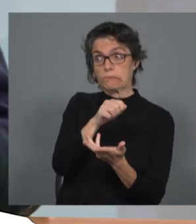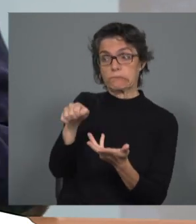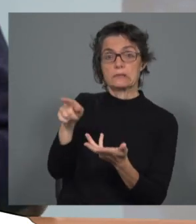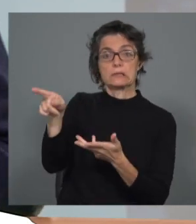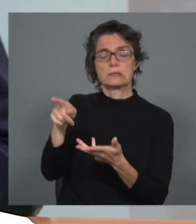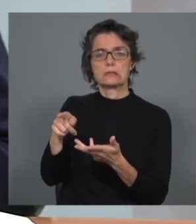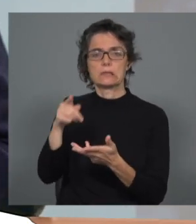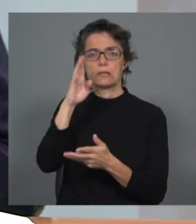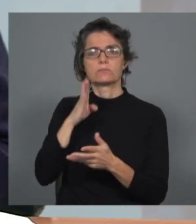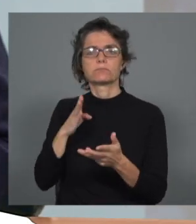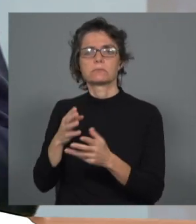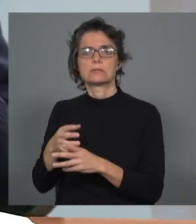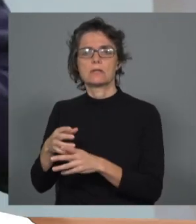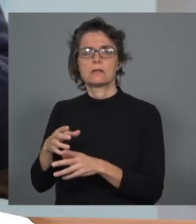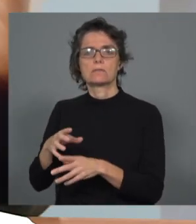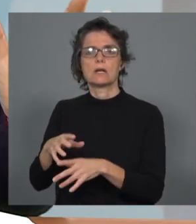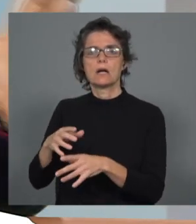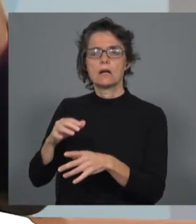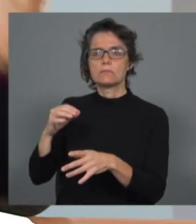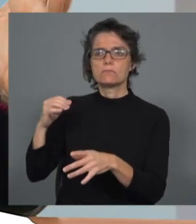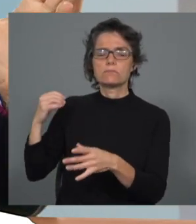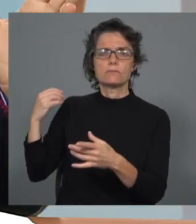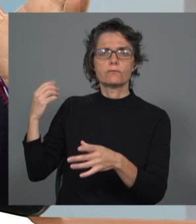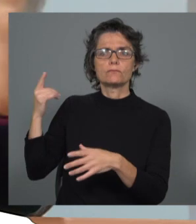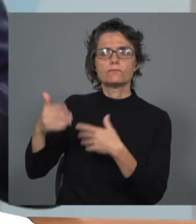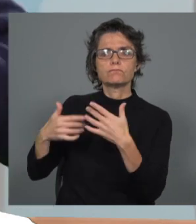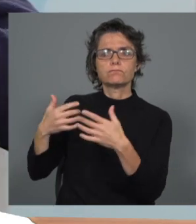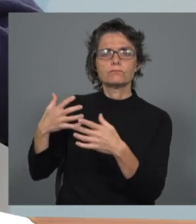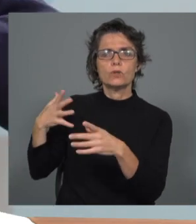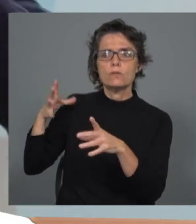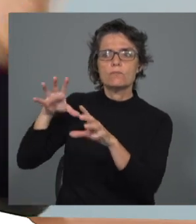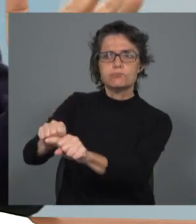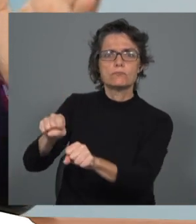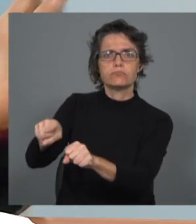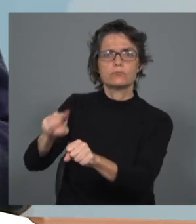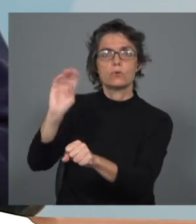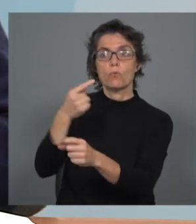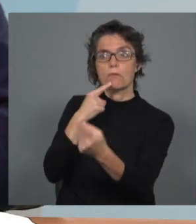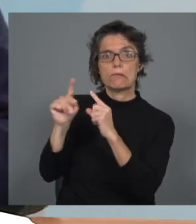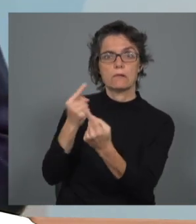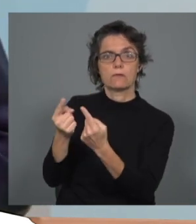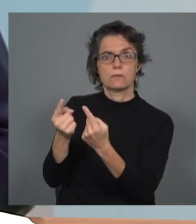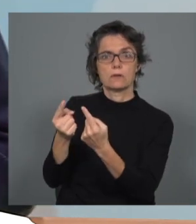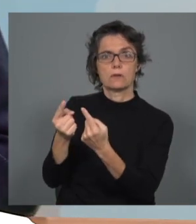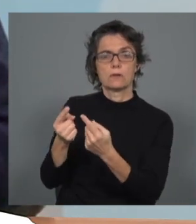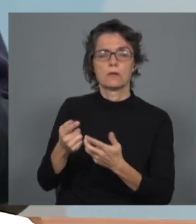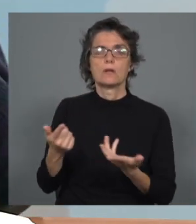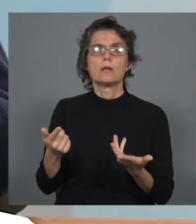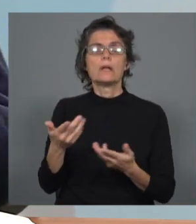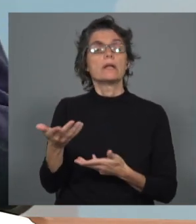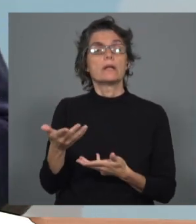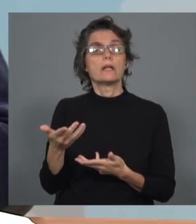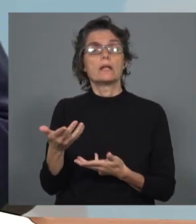o meu banho mais longo, 8 horas, e choveu durante todo aquele período, e